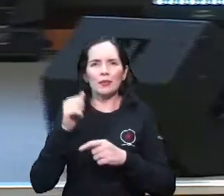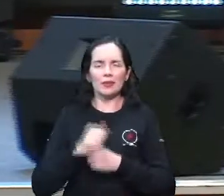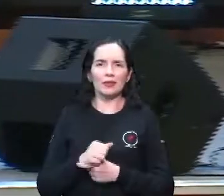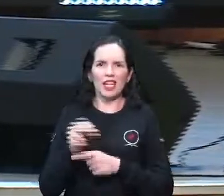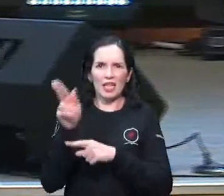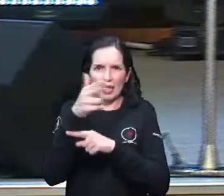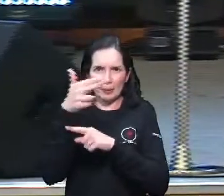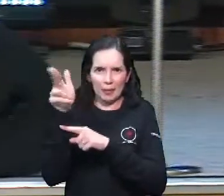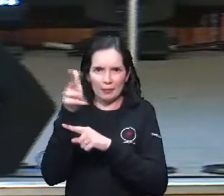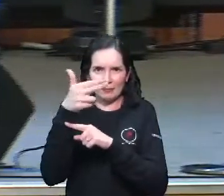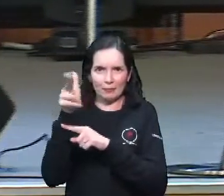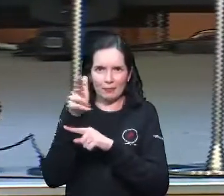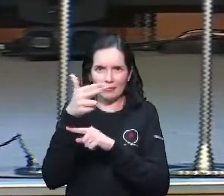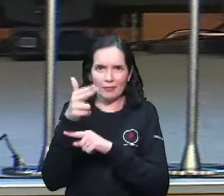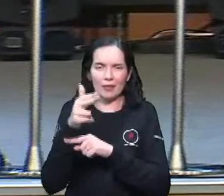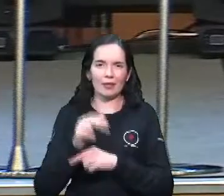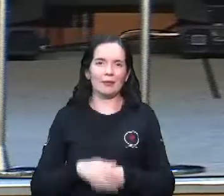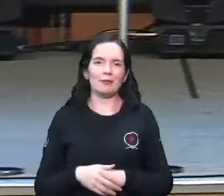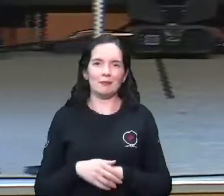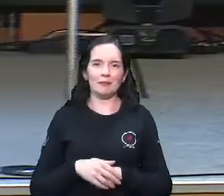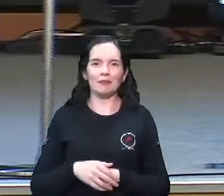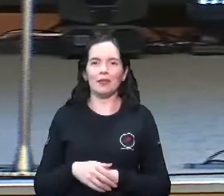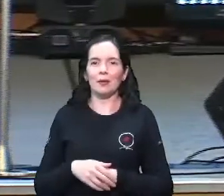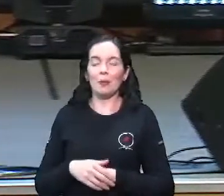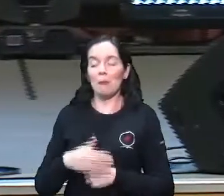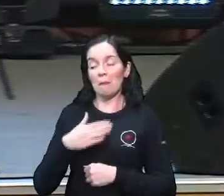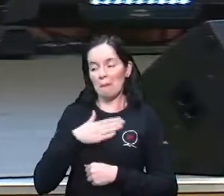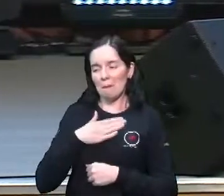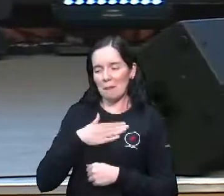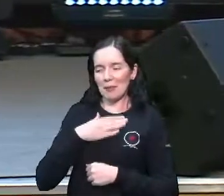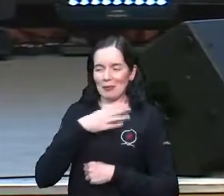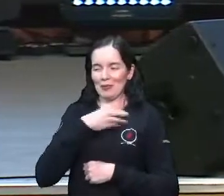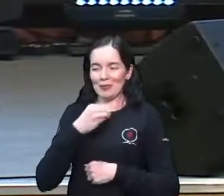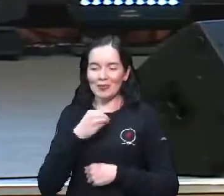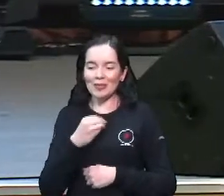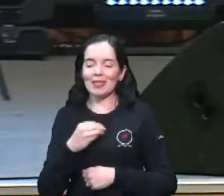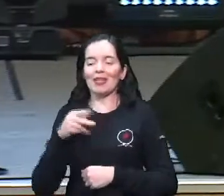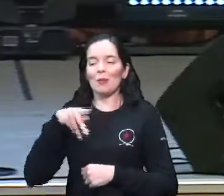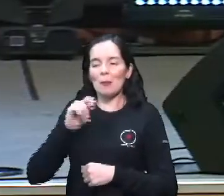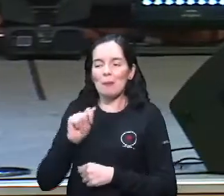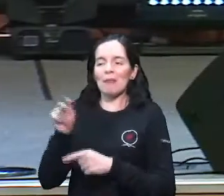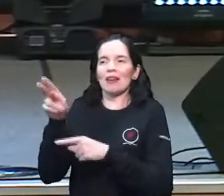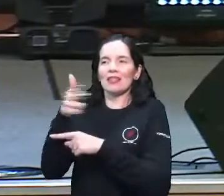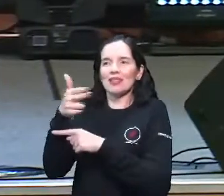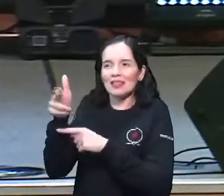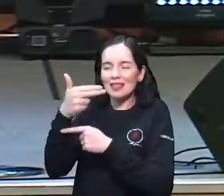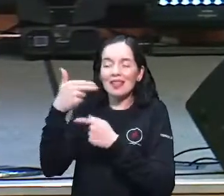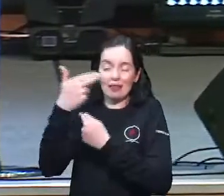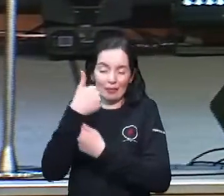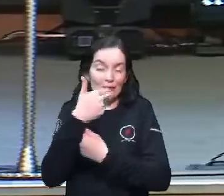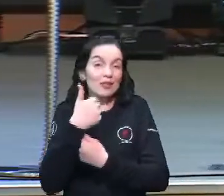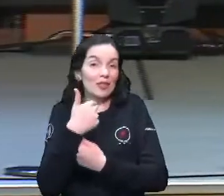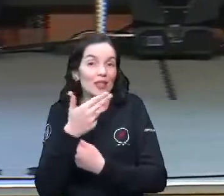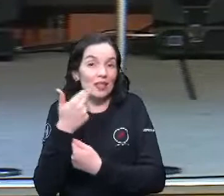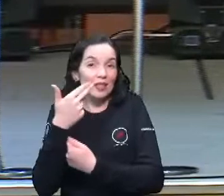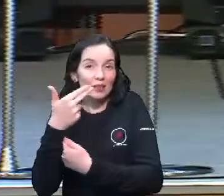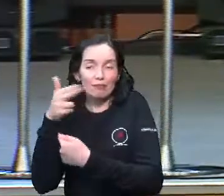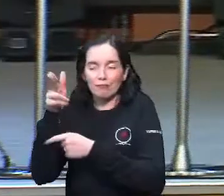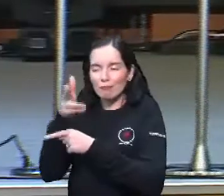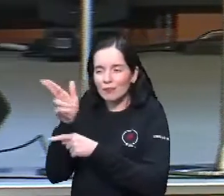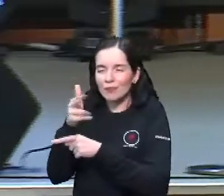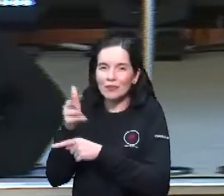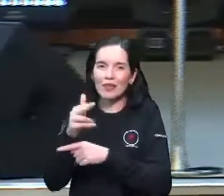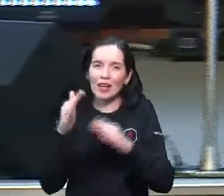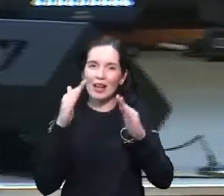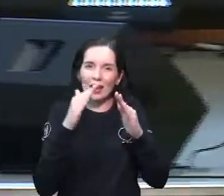um vídeo, dizendo assim, Mateuzinho, o pai está gravando para você ver, porque provavelmente quando você estiver vendo, a casa já